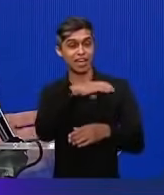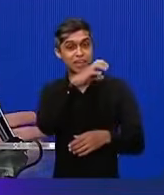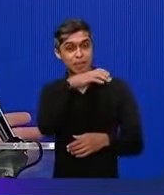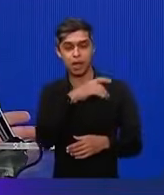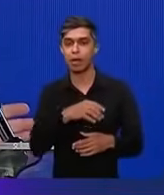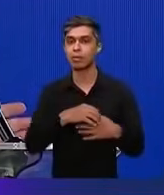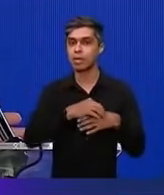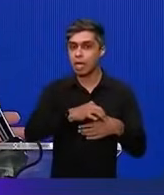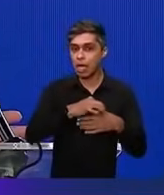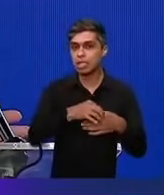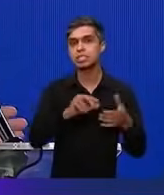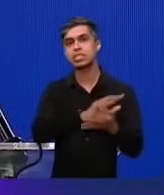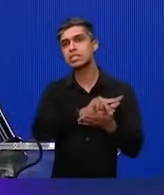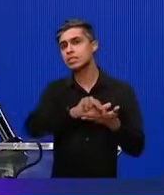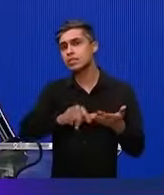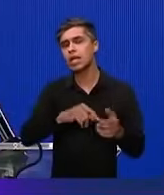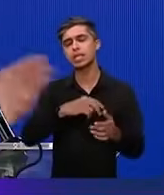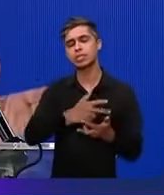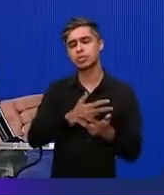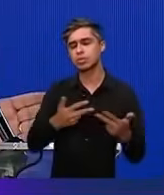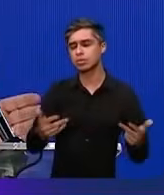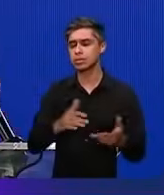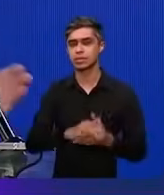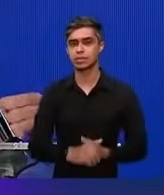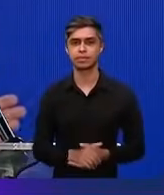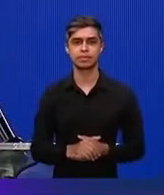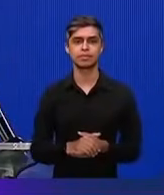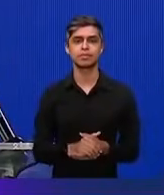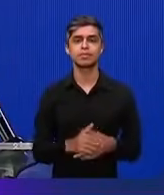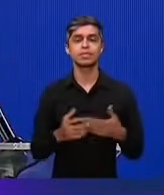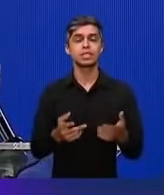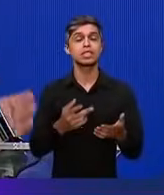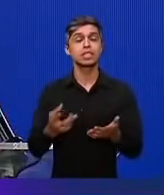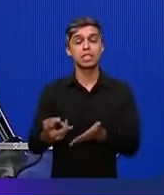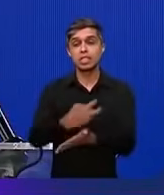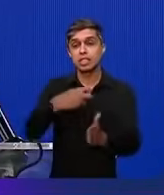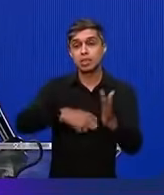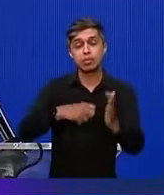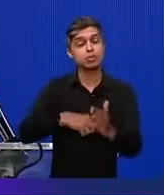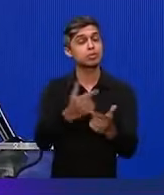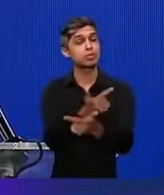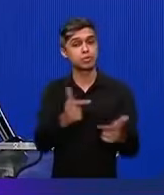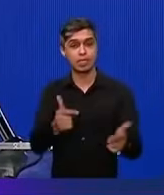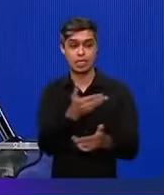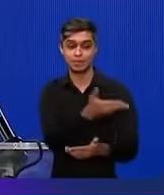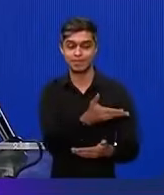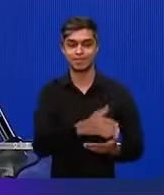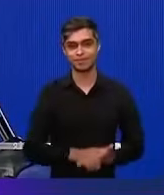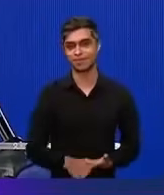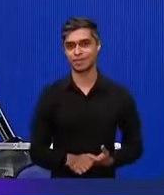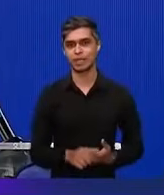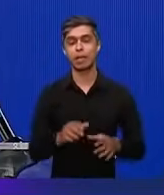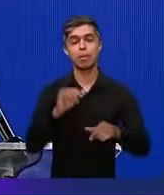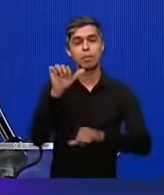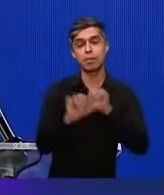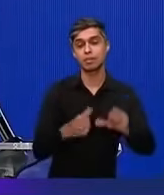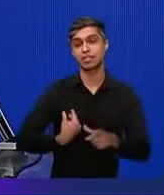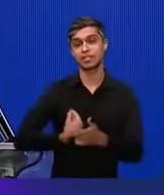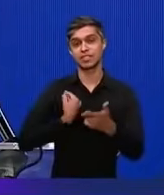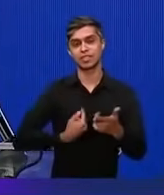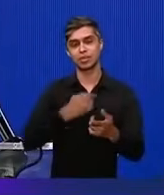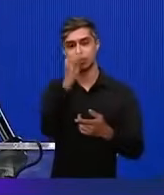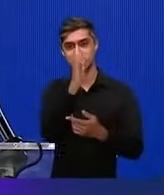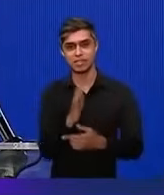também não serão tributados. Ela muda muito significativamente a vida dos brasileiros em geral e de